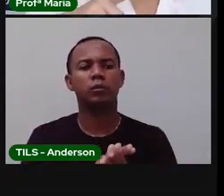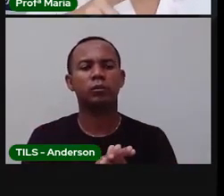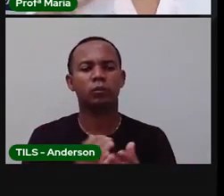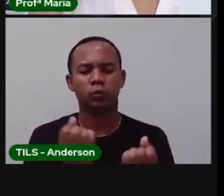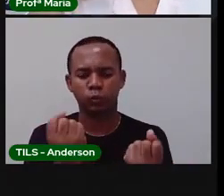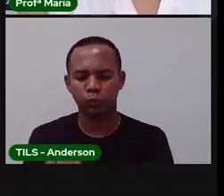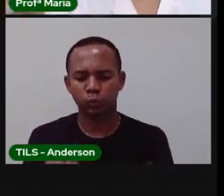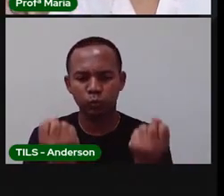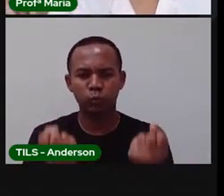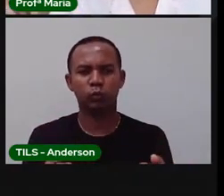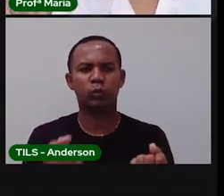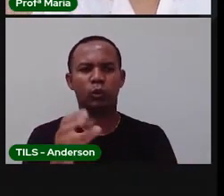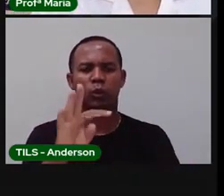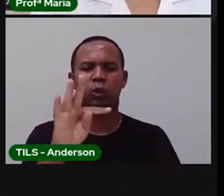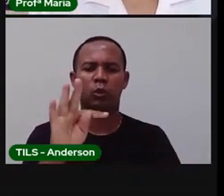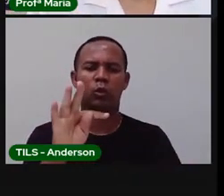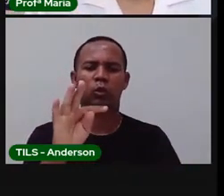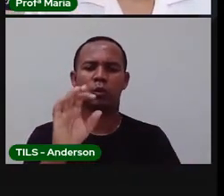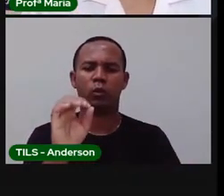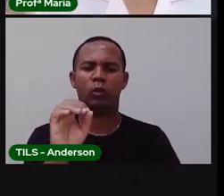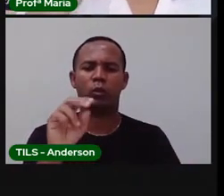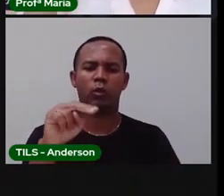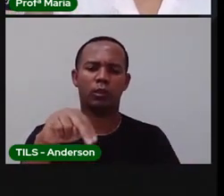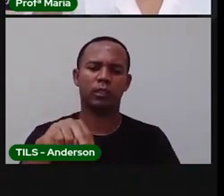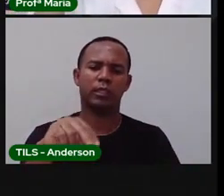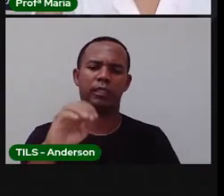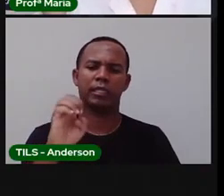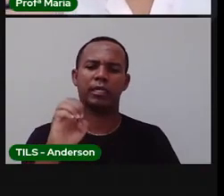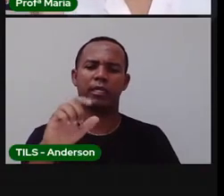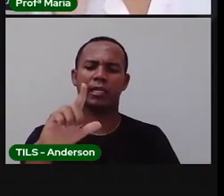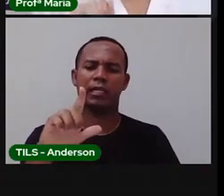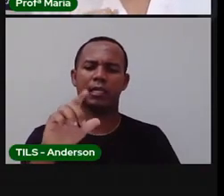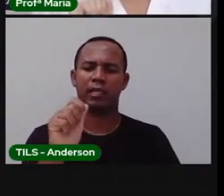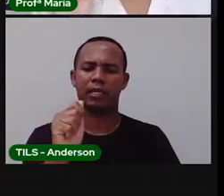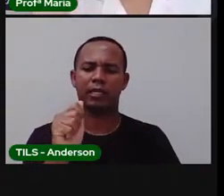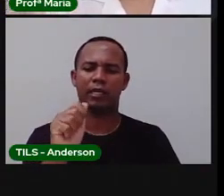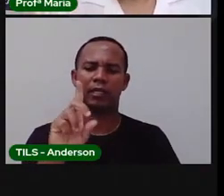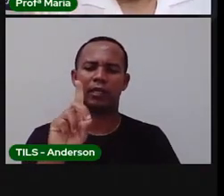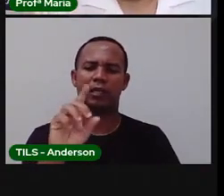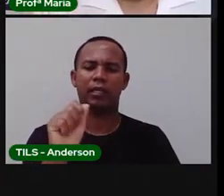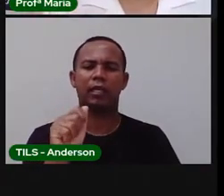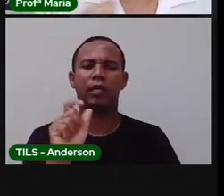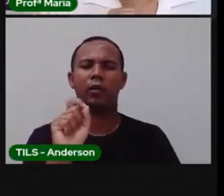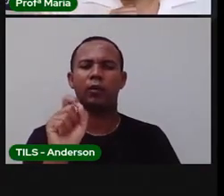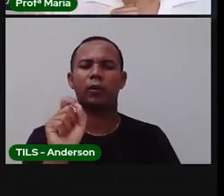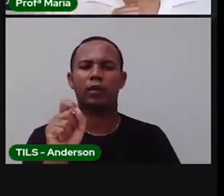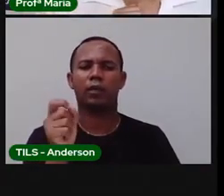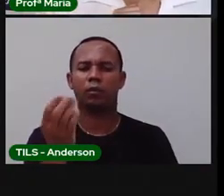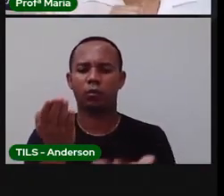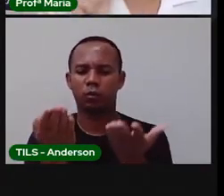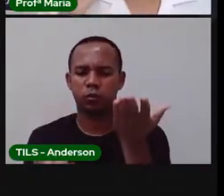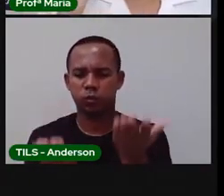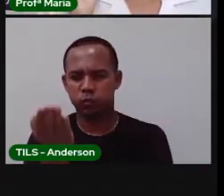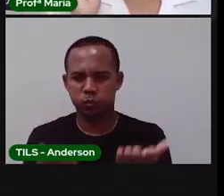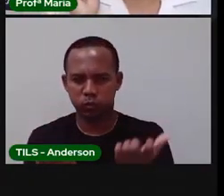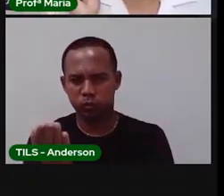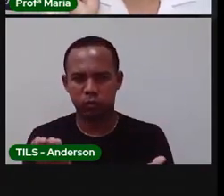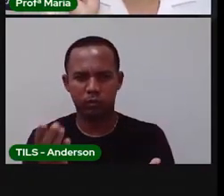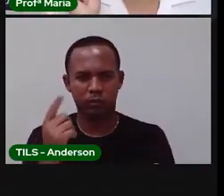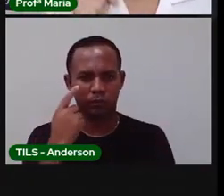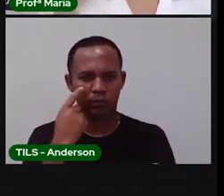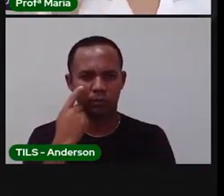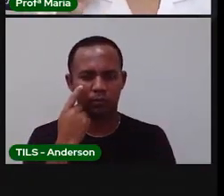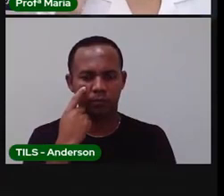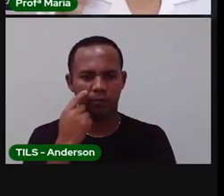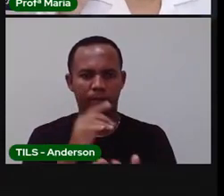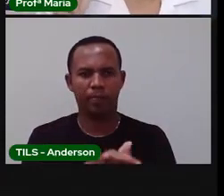aí, viu? Quero ver quem vai acertar primeiro. Ficam só conversando, oi, o seu nome, tá pensando que a Pró não tá vindo as conversas aqui no chat,